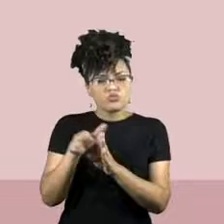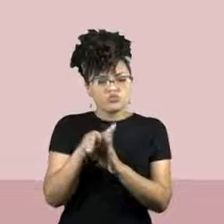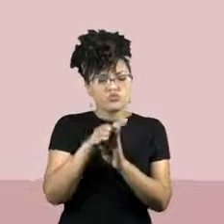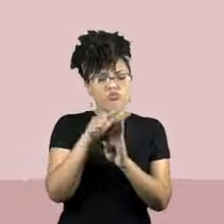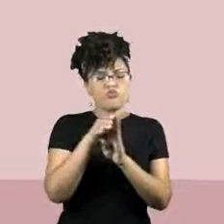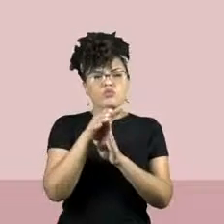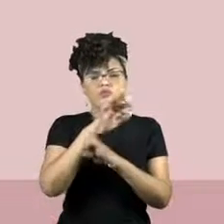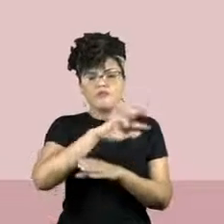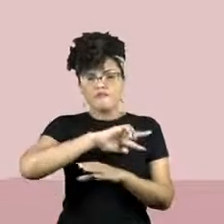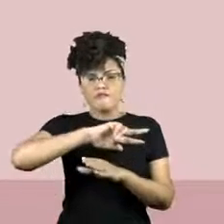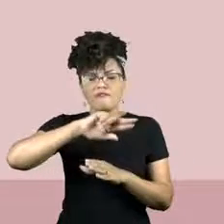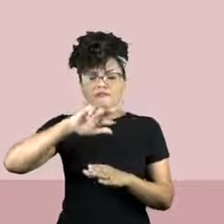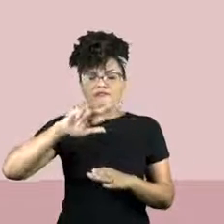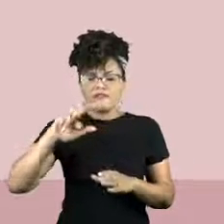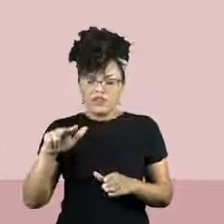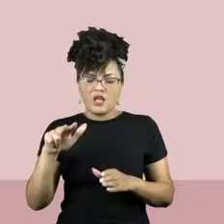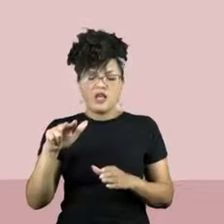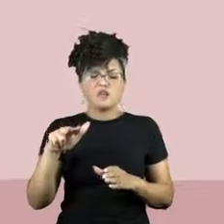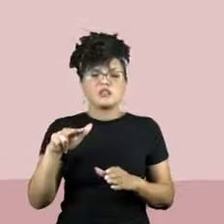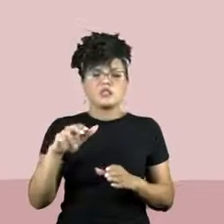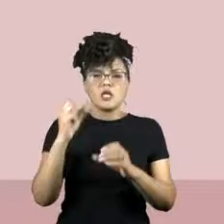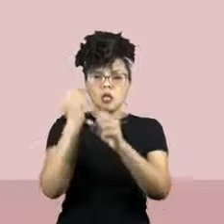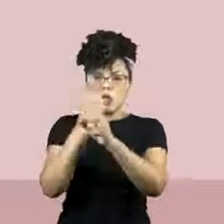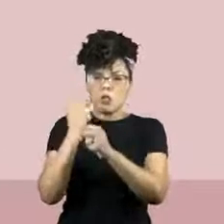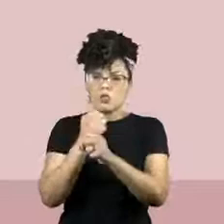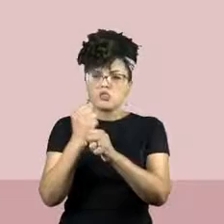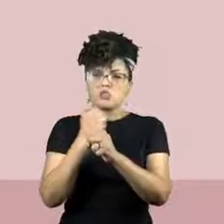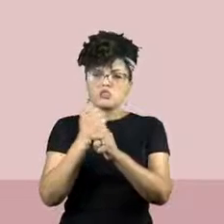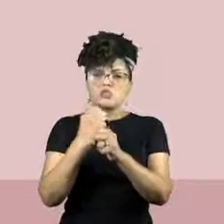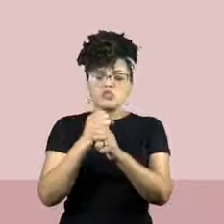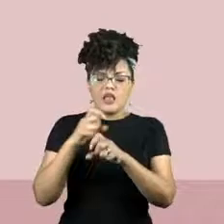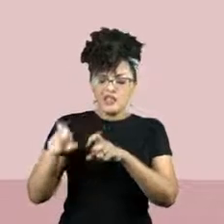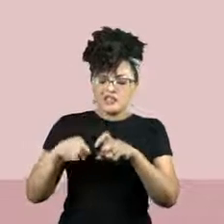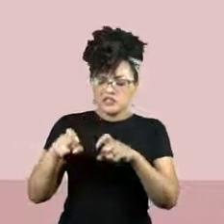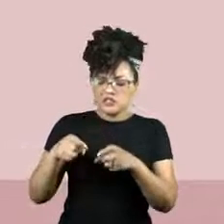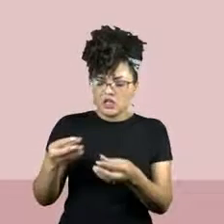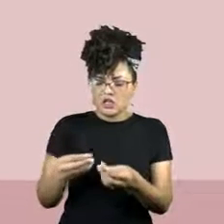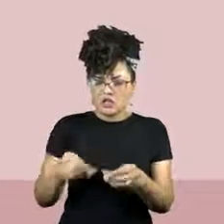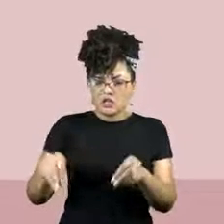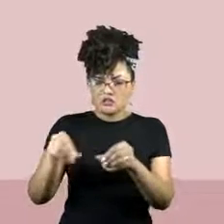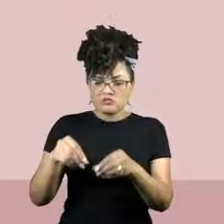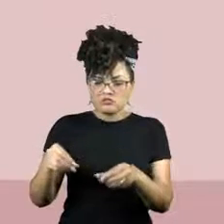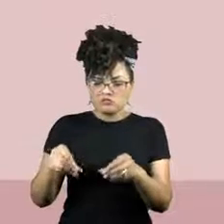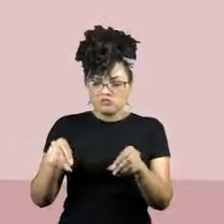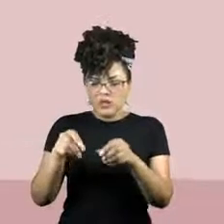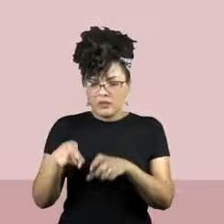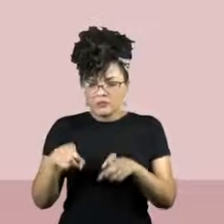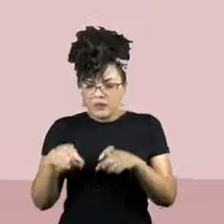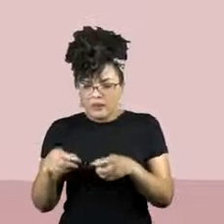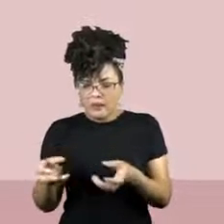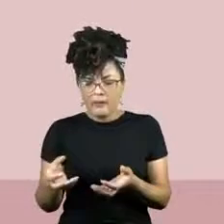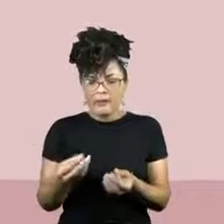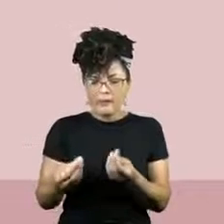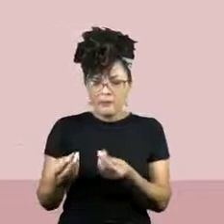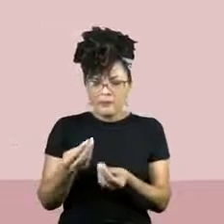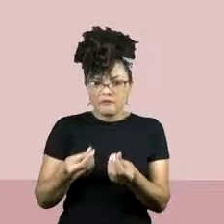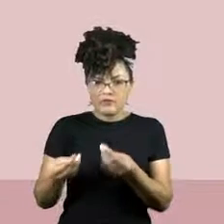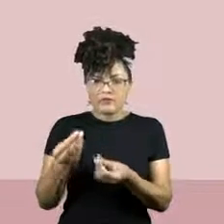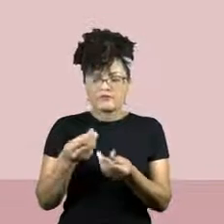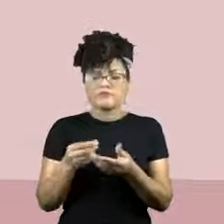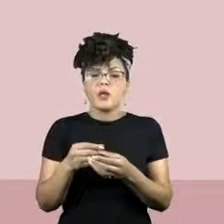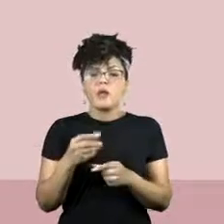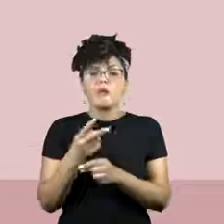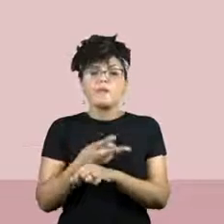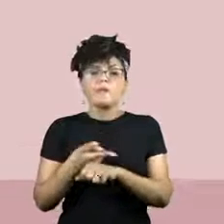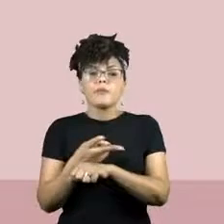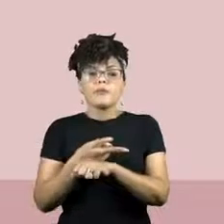muitas vezes que trabalham com construções, né, mineração e tudo mais envolvido aí de geotecnia e obras de terra, procuram, primeiro, por